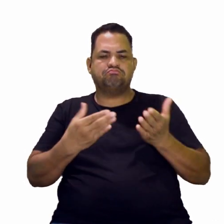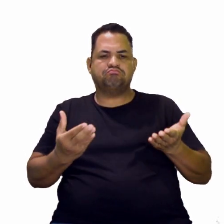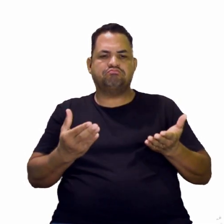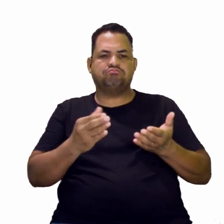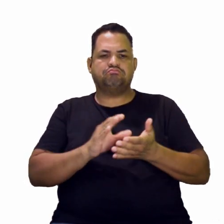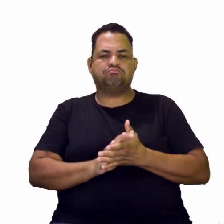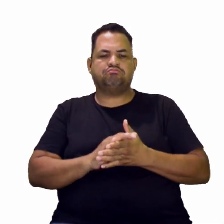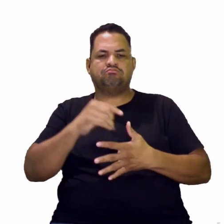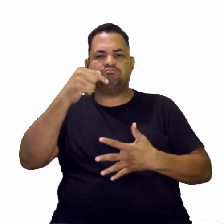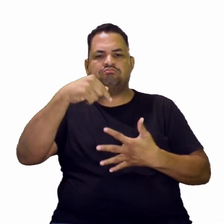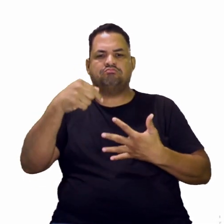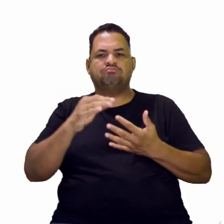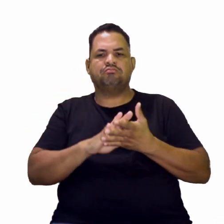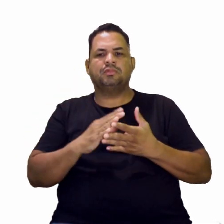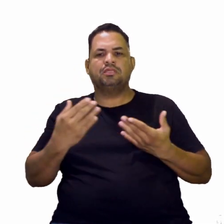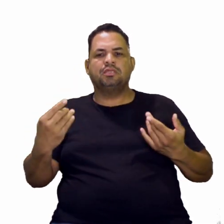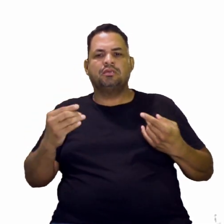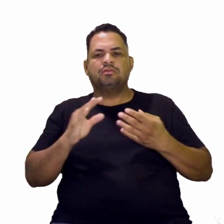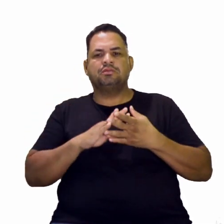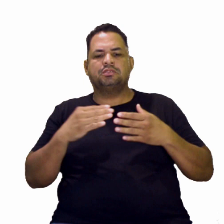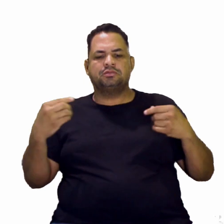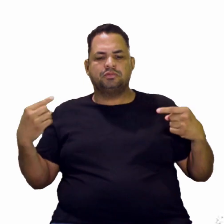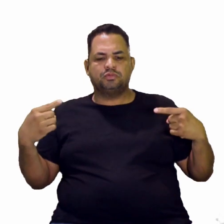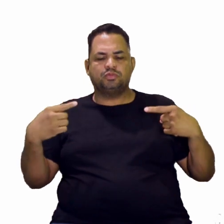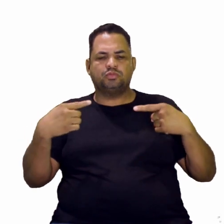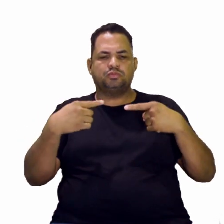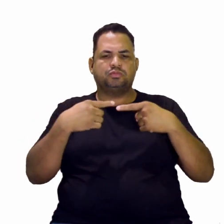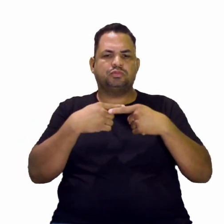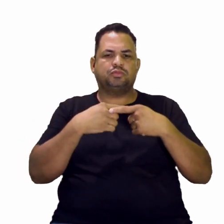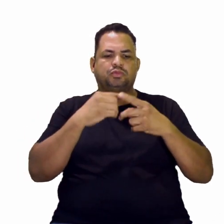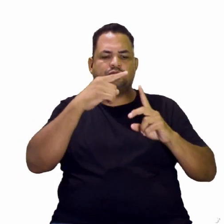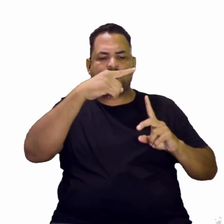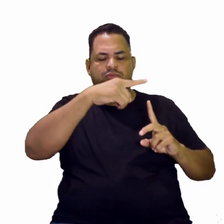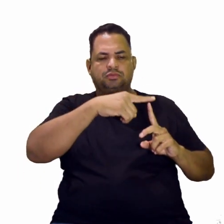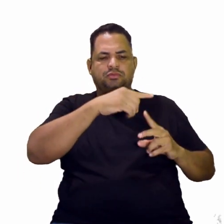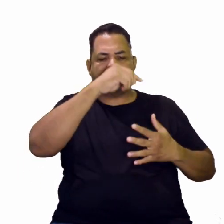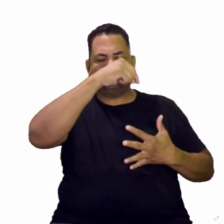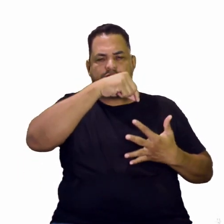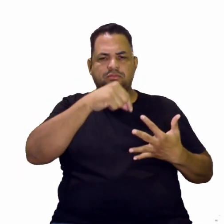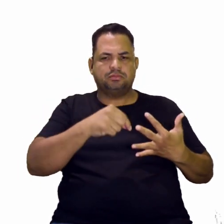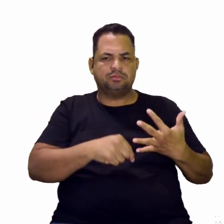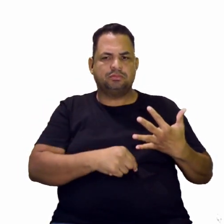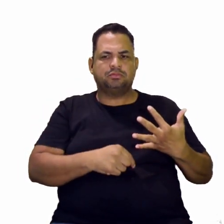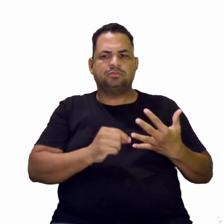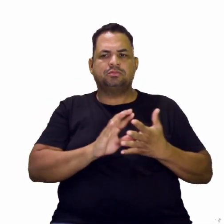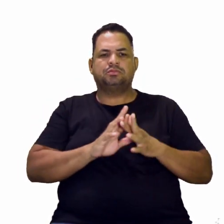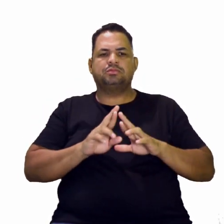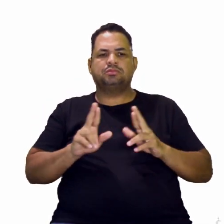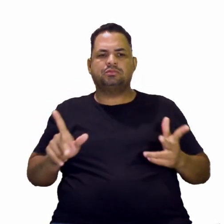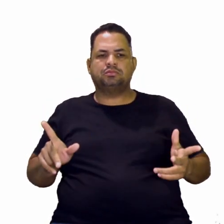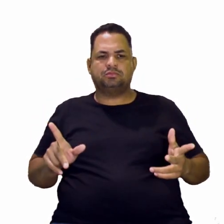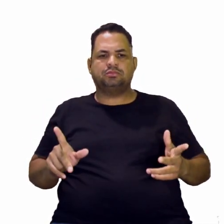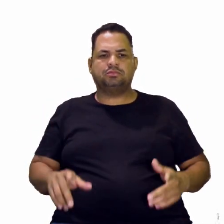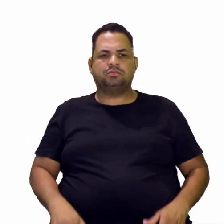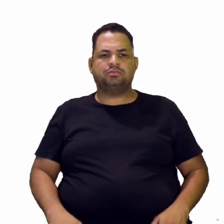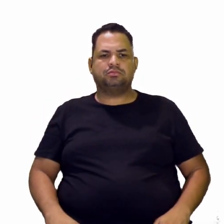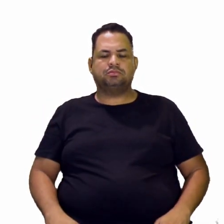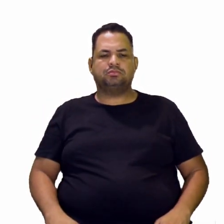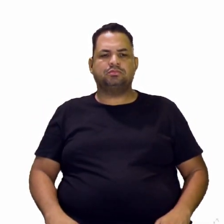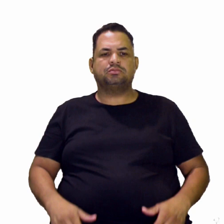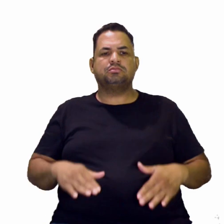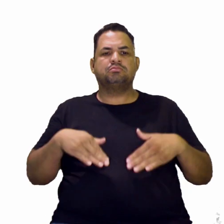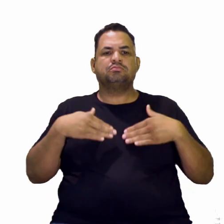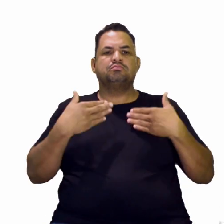que acontece no cruzamento entre duas espécies distintas? Isso aqui é interessante. Isso aqui a gente deu um exemplo